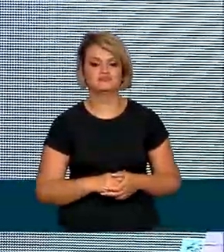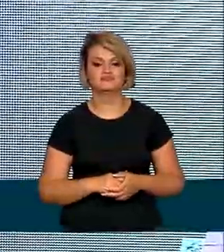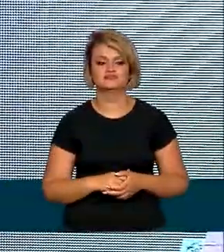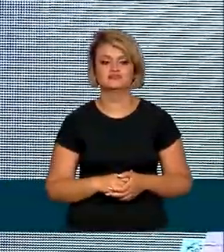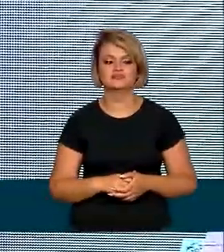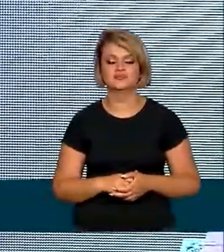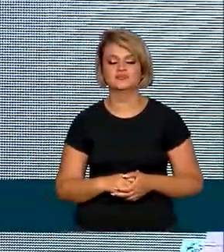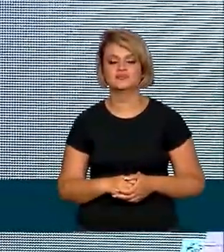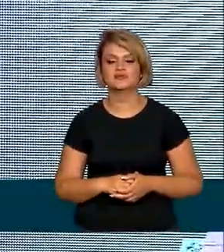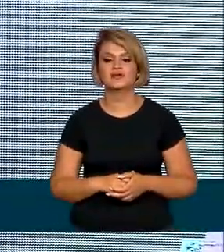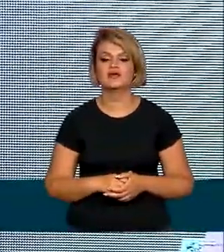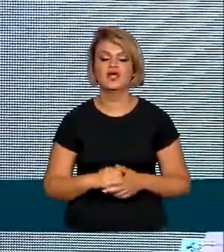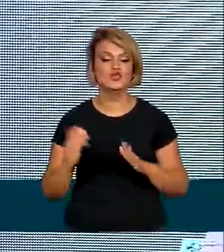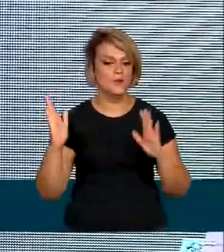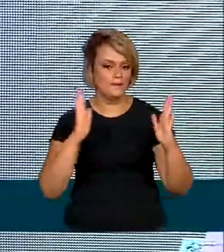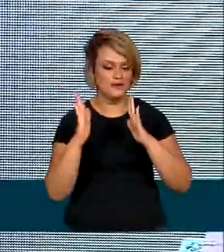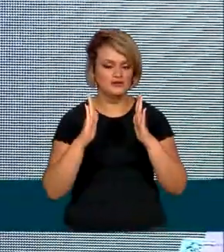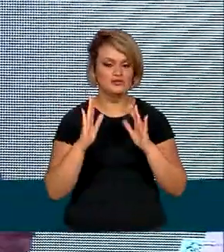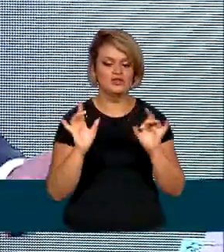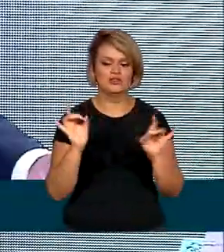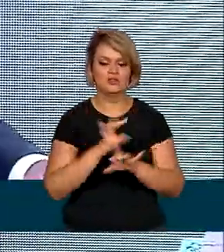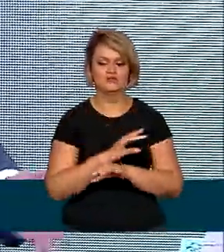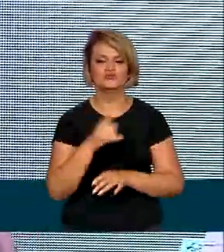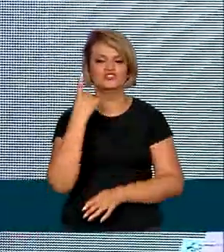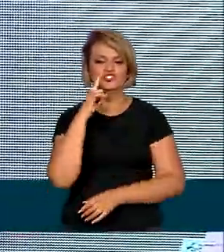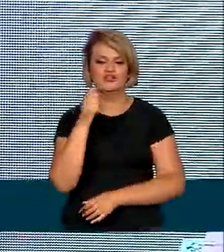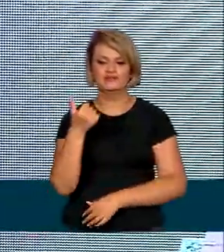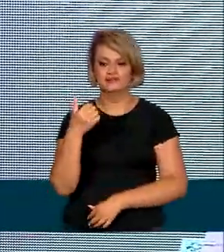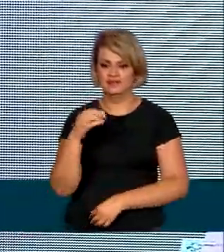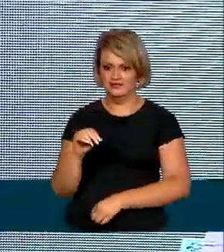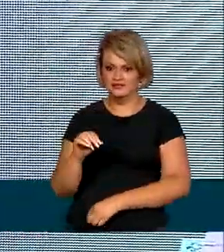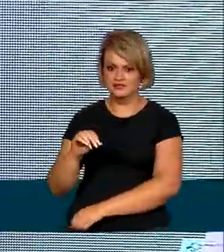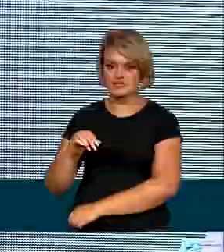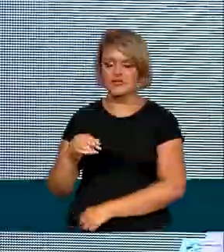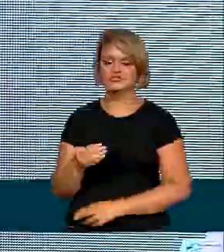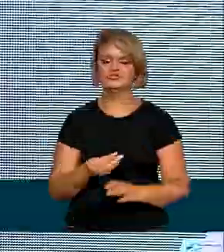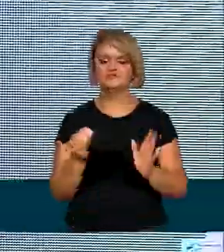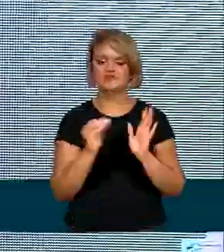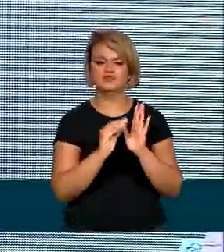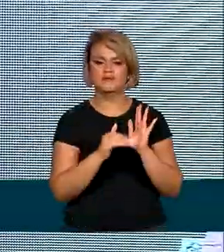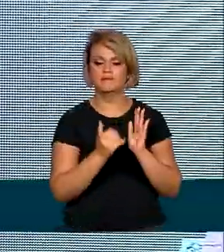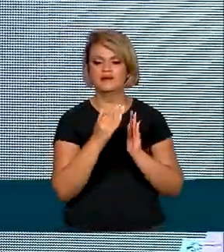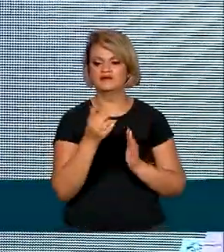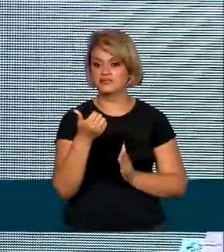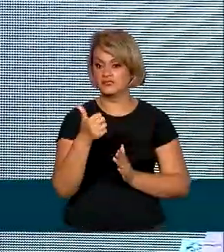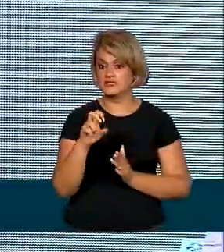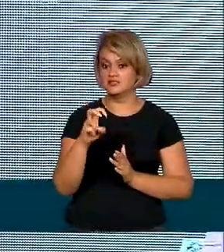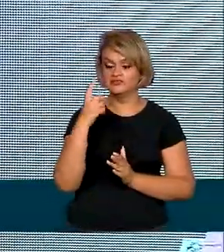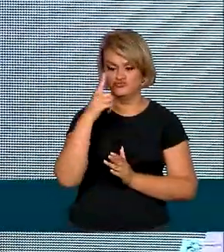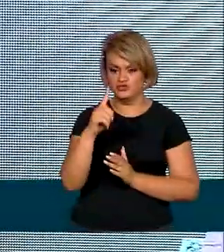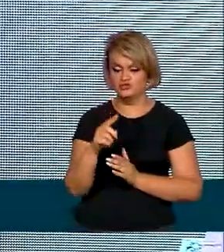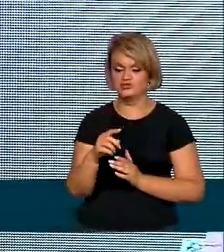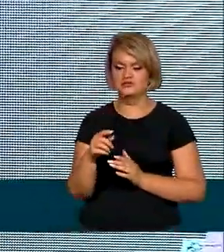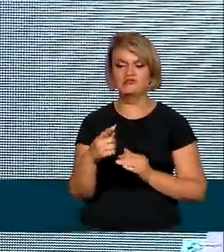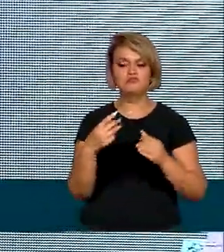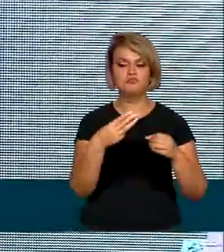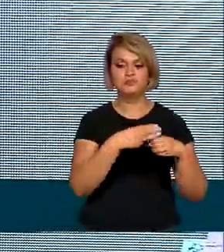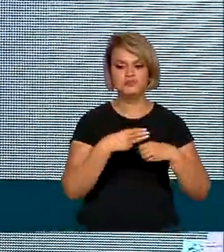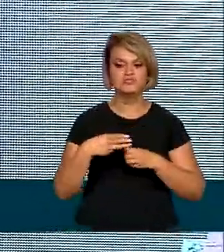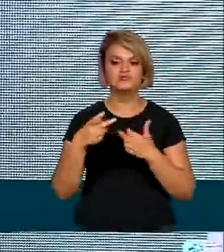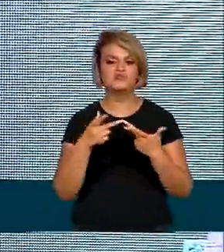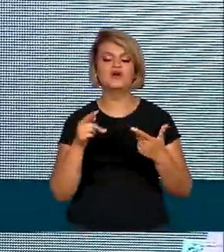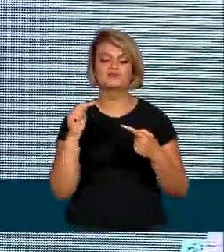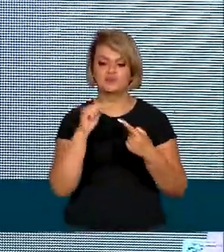e o prazo que se encerrou dia 10 nós colocamos mais 15 dias quase Metade dos municípios já